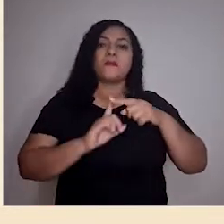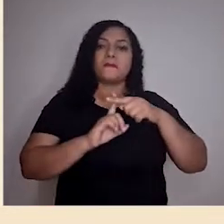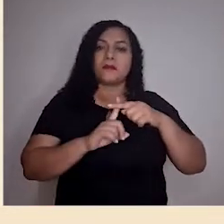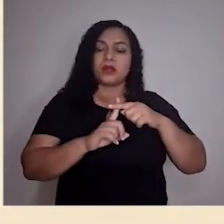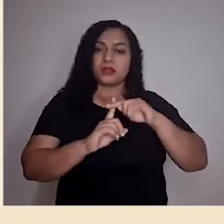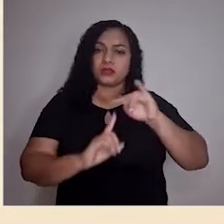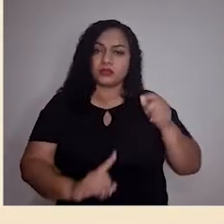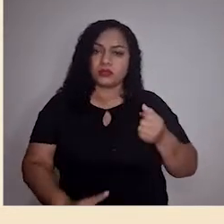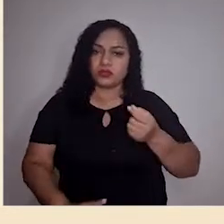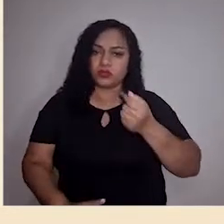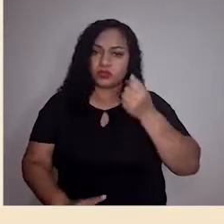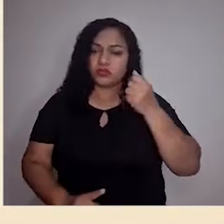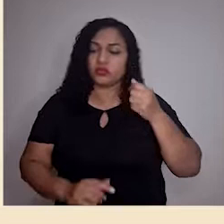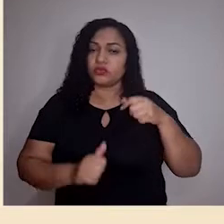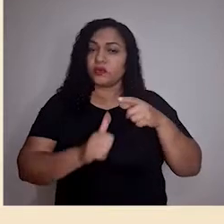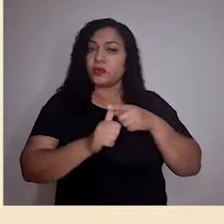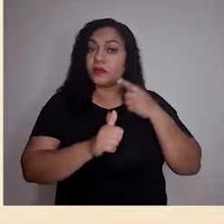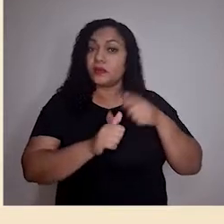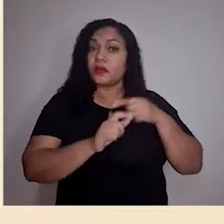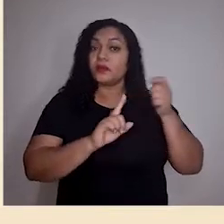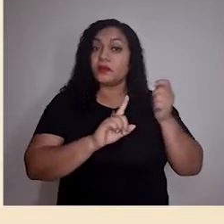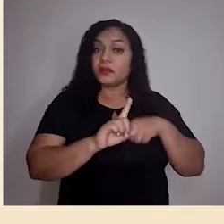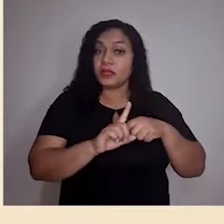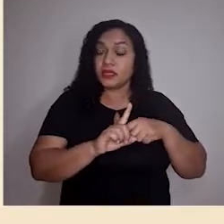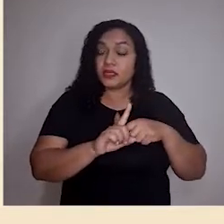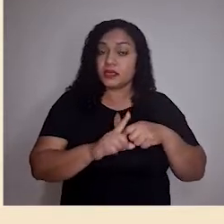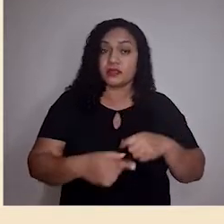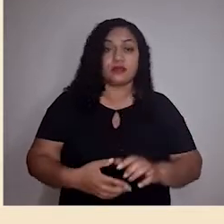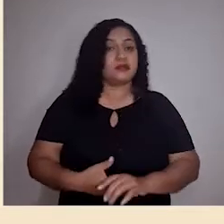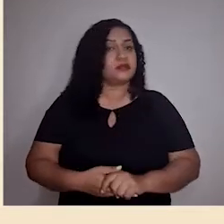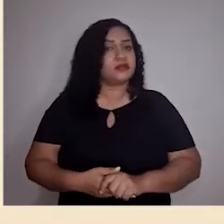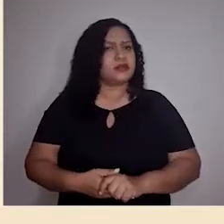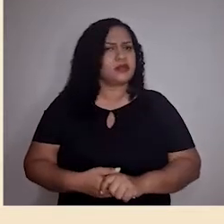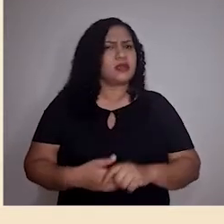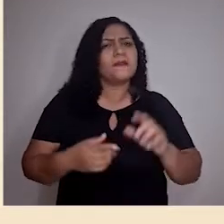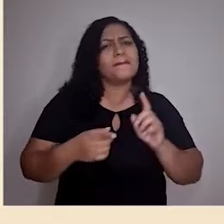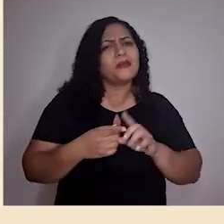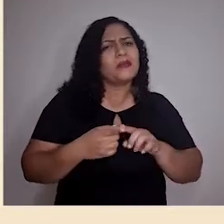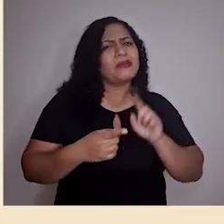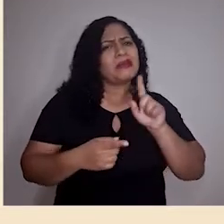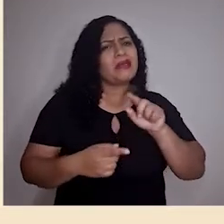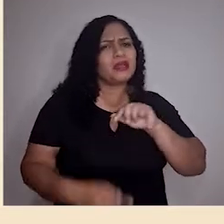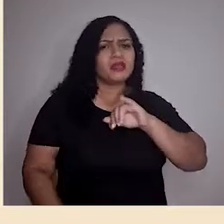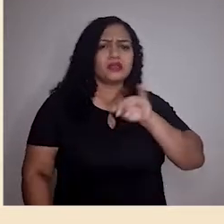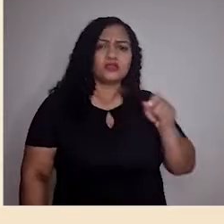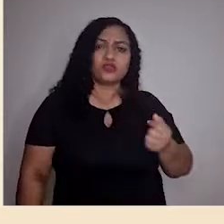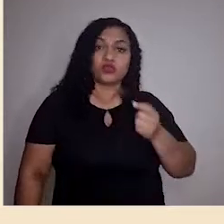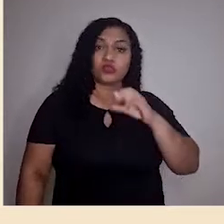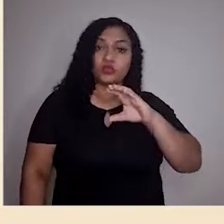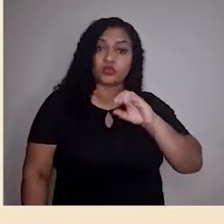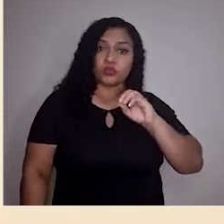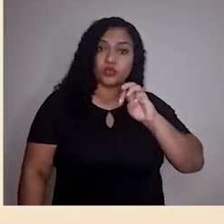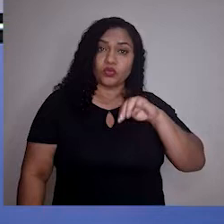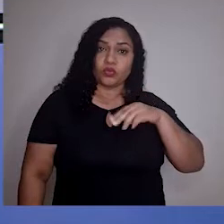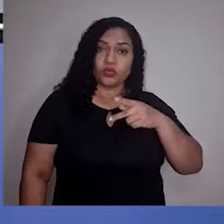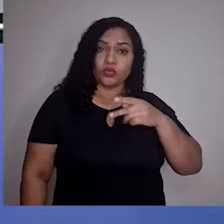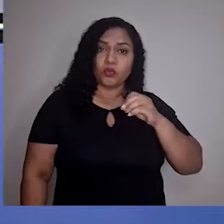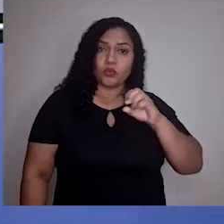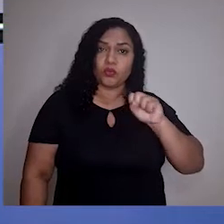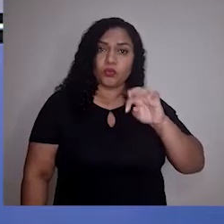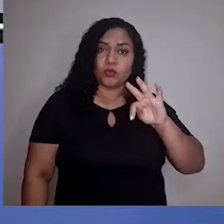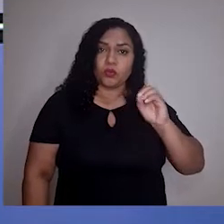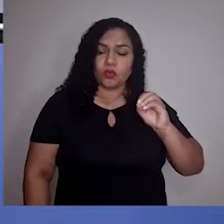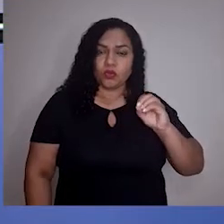juros compostos é juros sobre juros, porque ele incide no mês seguinte sobre o valor acumulado do mês